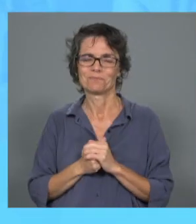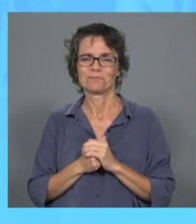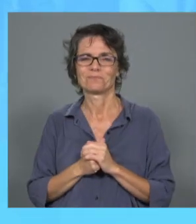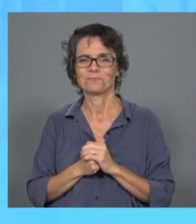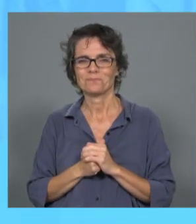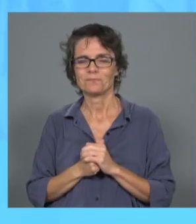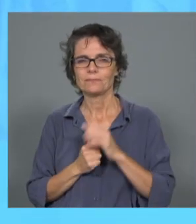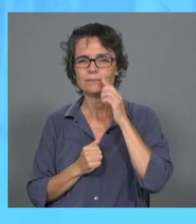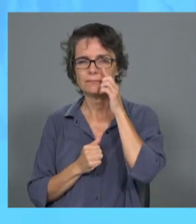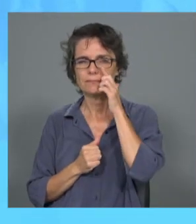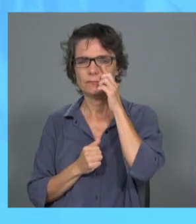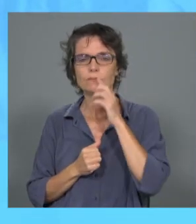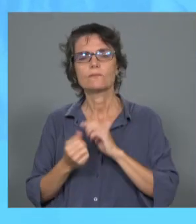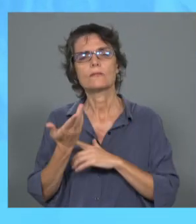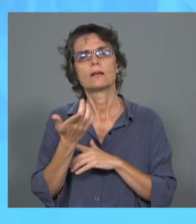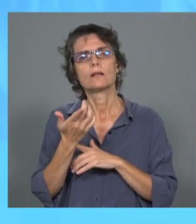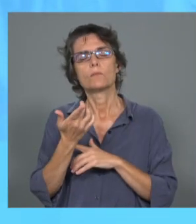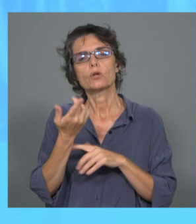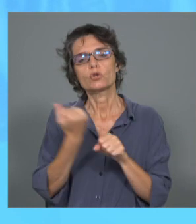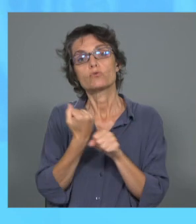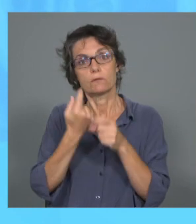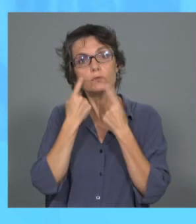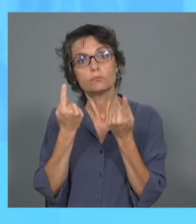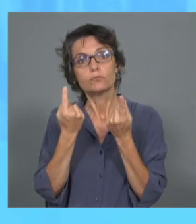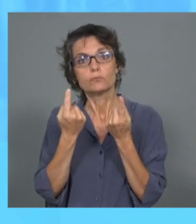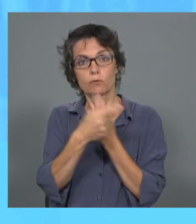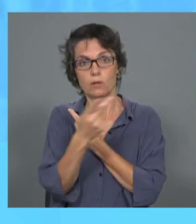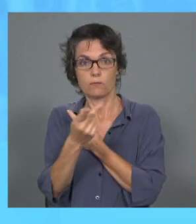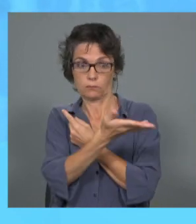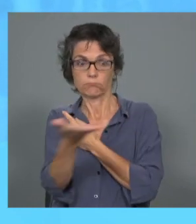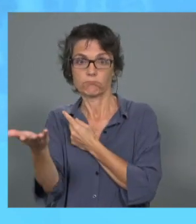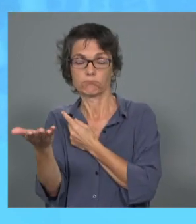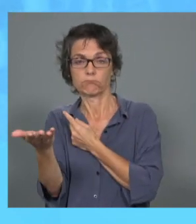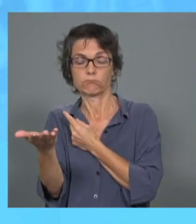É um espaço de serviço público, não é? Na televisão.